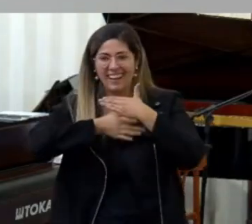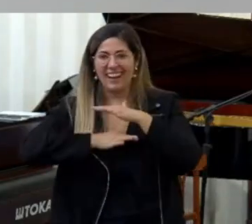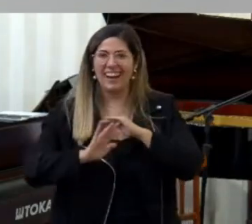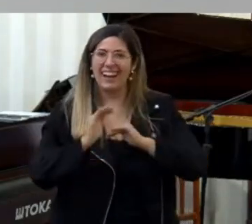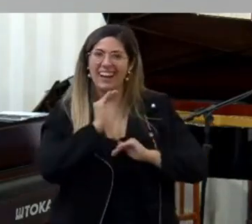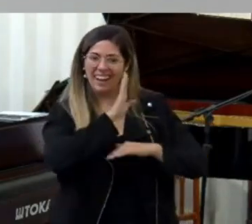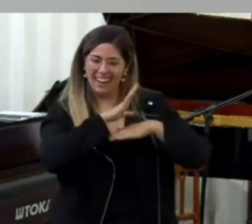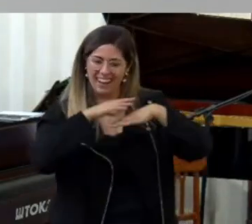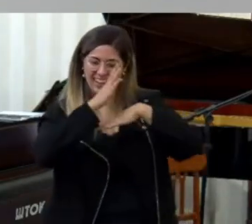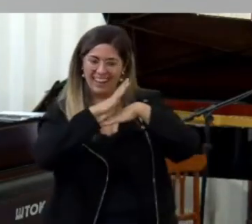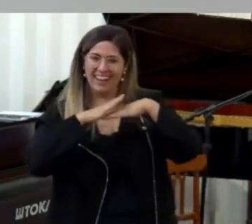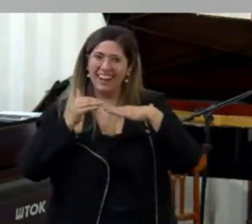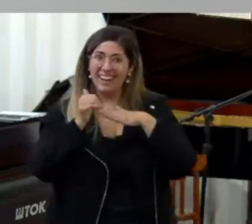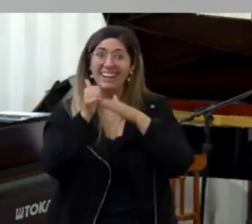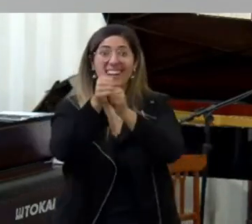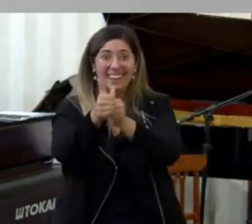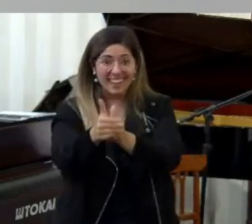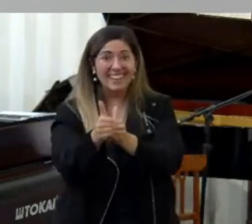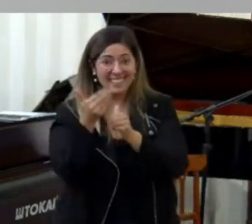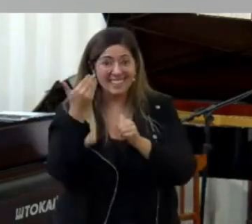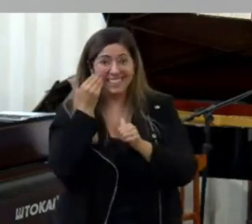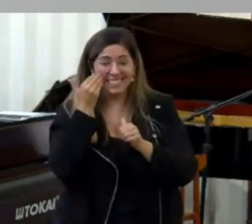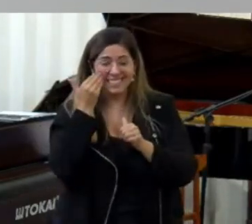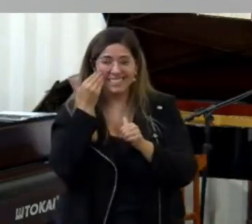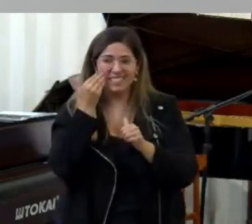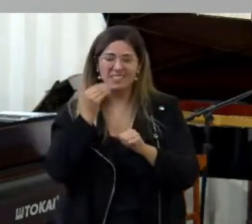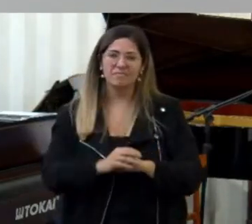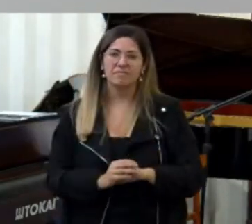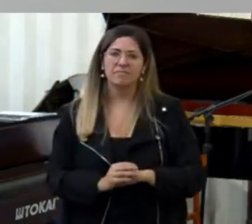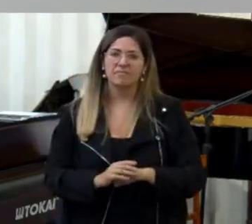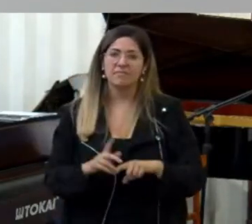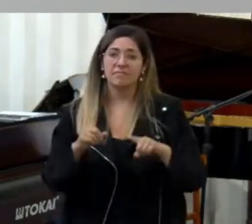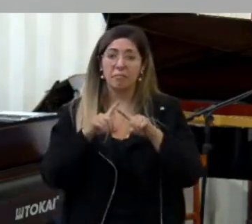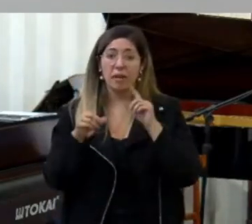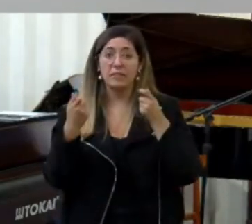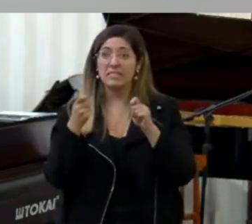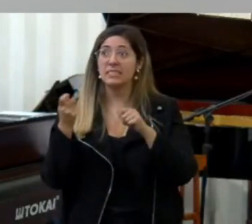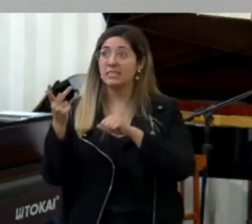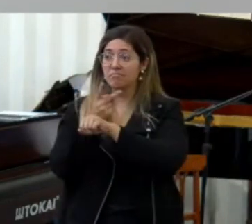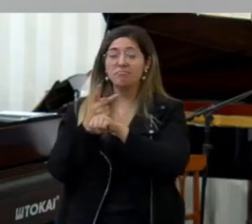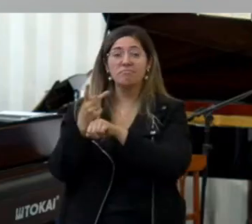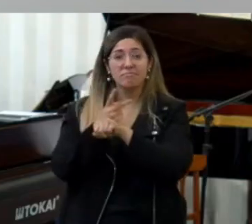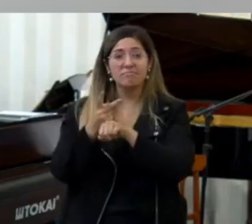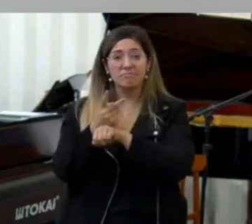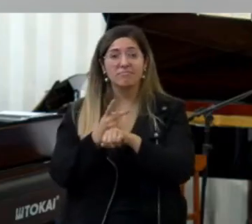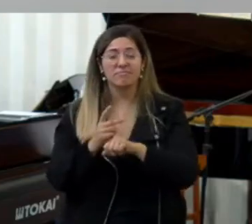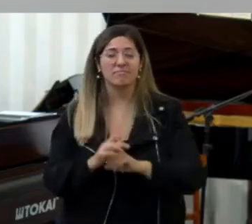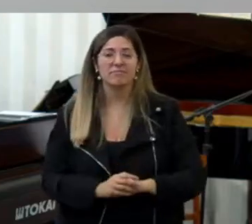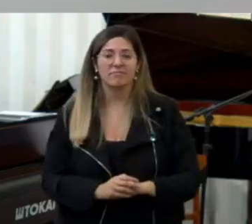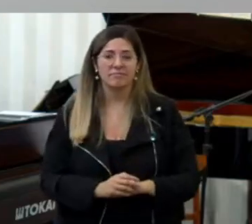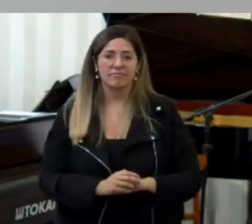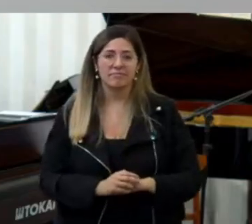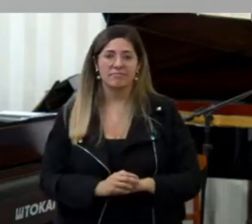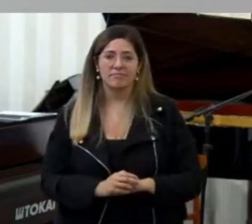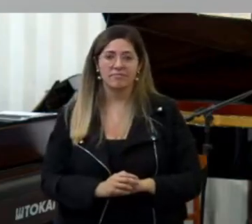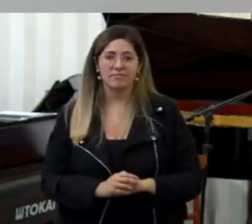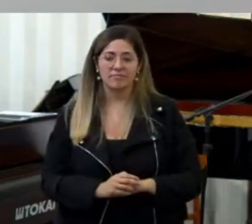direção. Não chegou ainda a esse momento. Também não chegou ao momento que Thomas